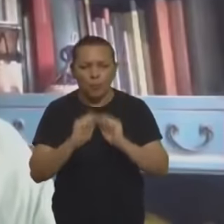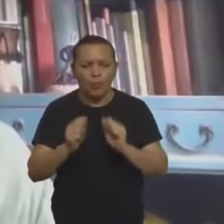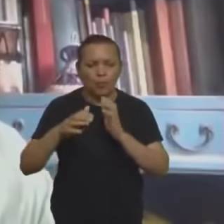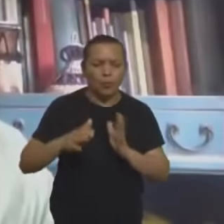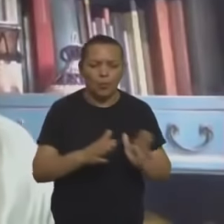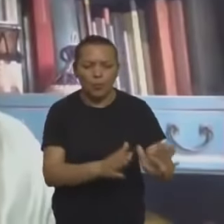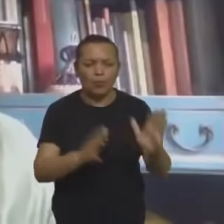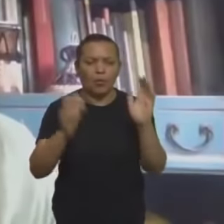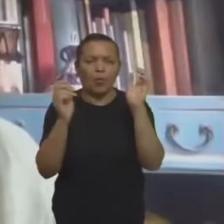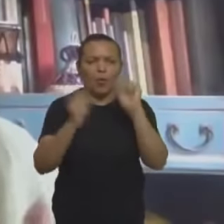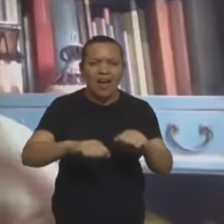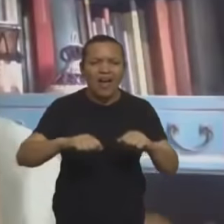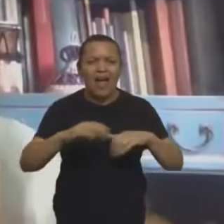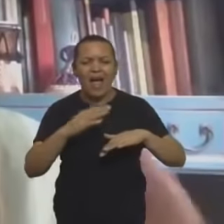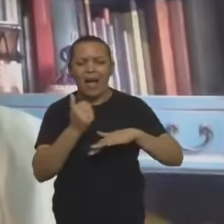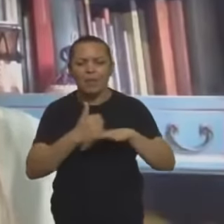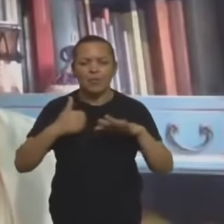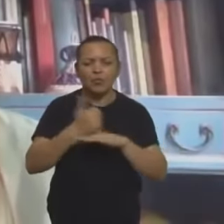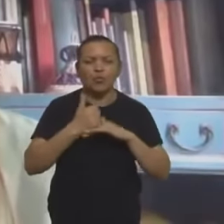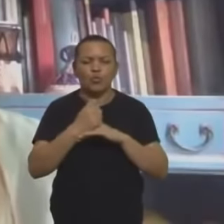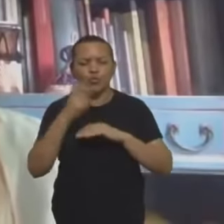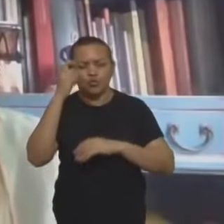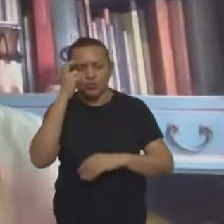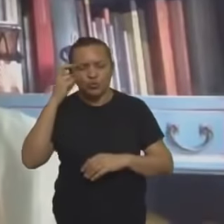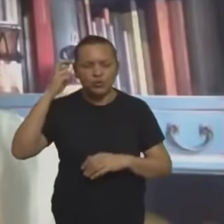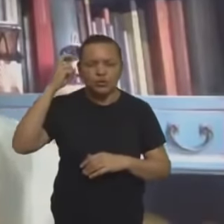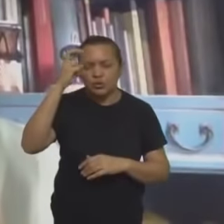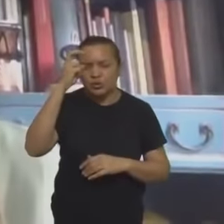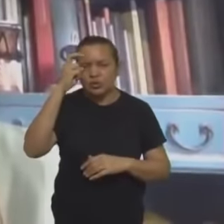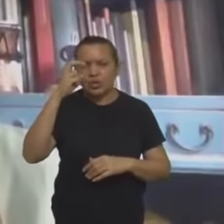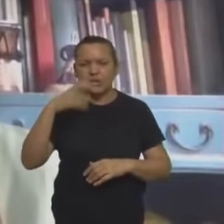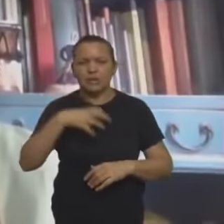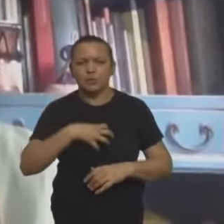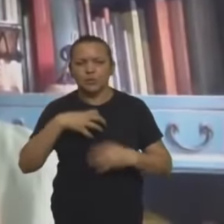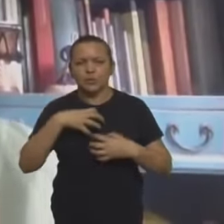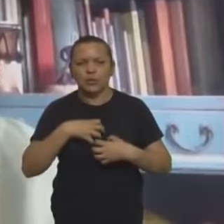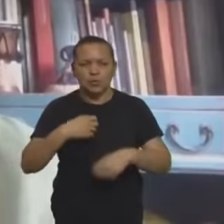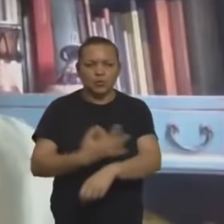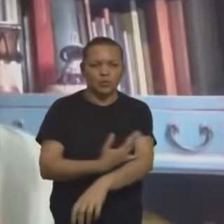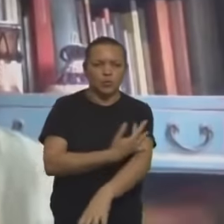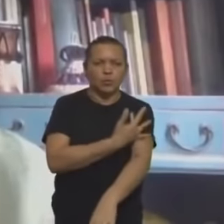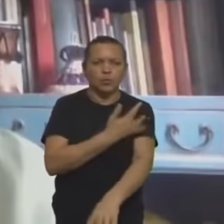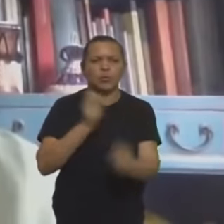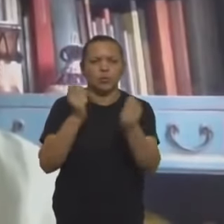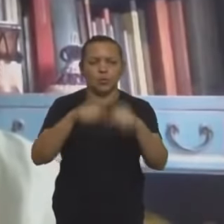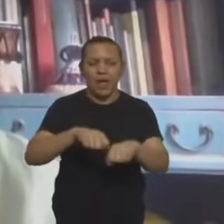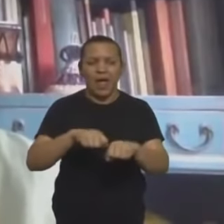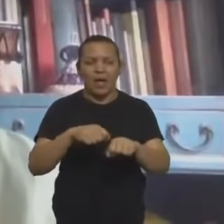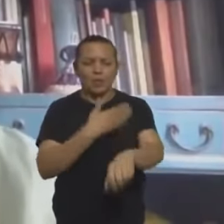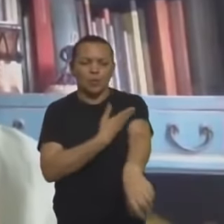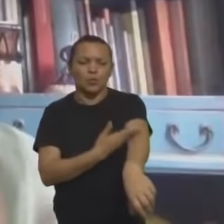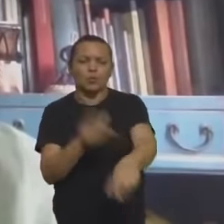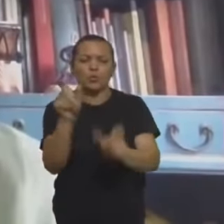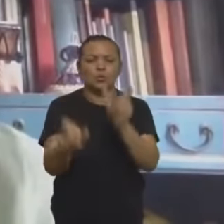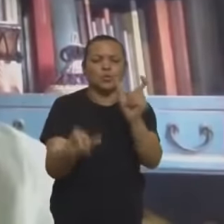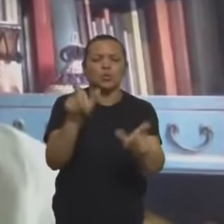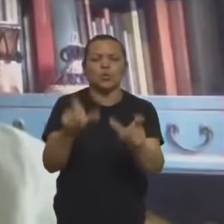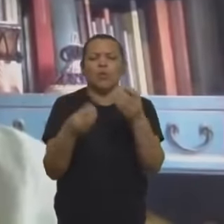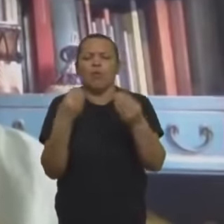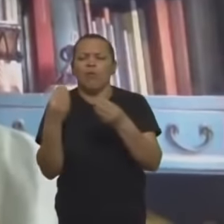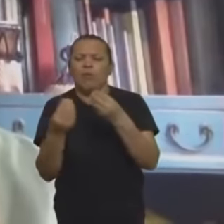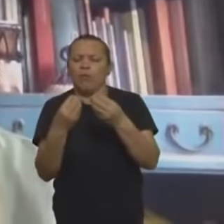se tornar mais inteligentes em relação às nossas emoções e o nosso comportamento. E é isso que a gente